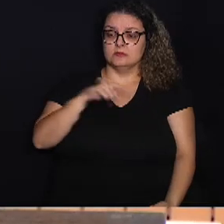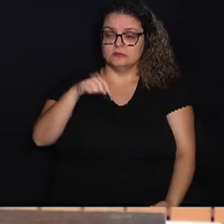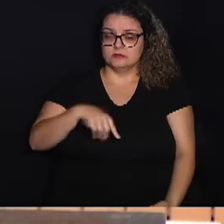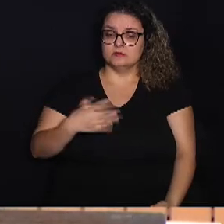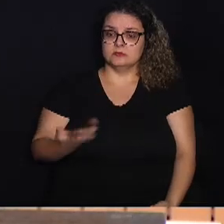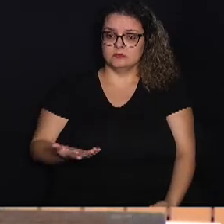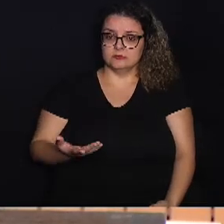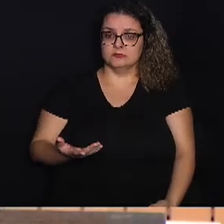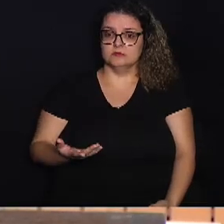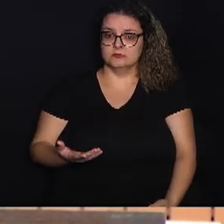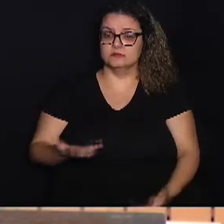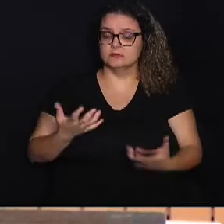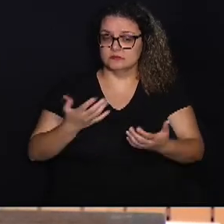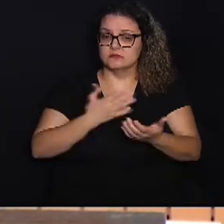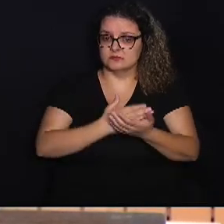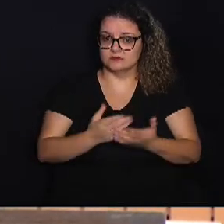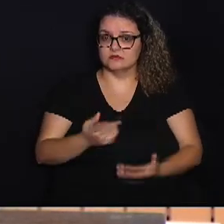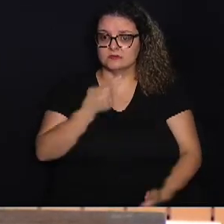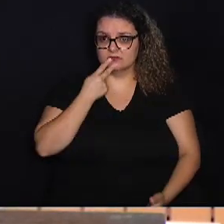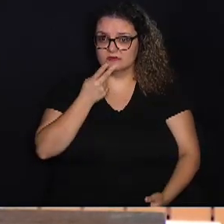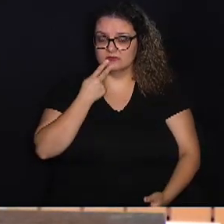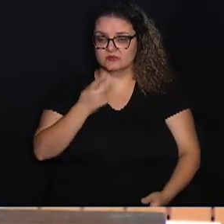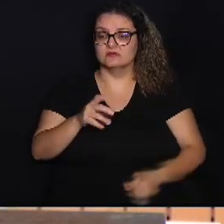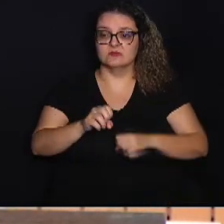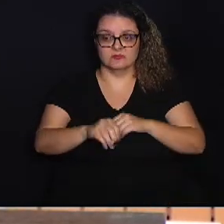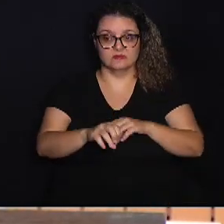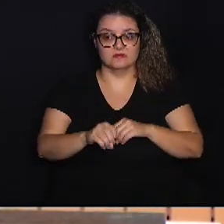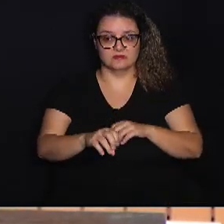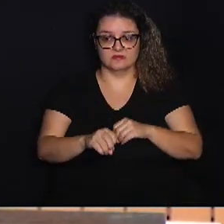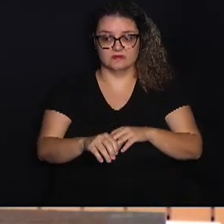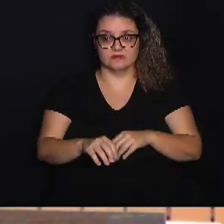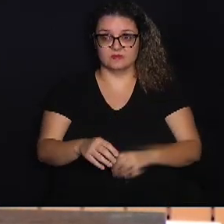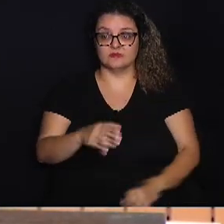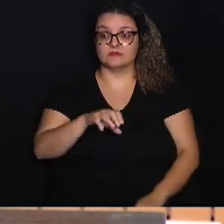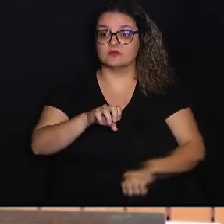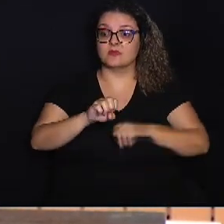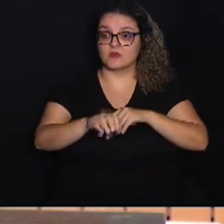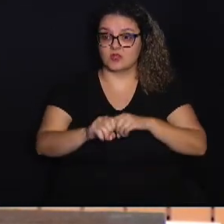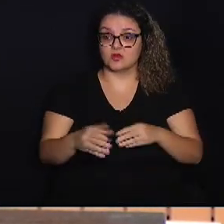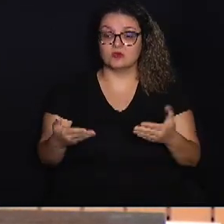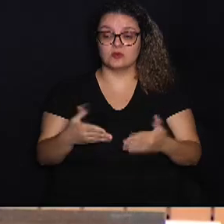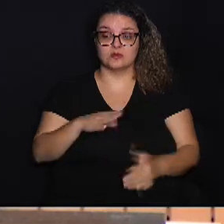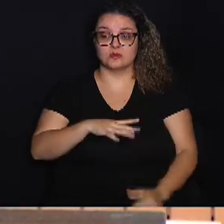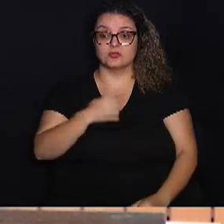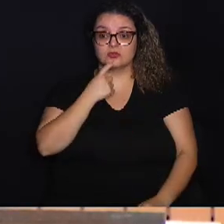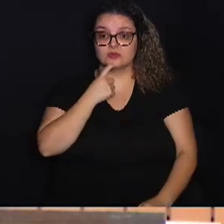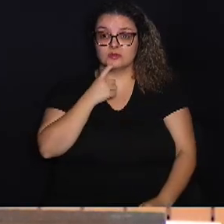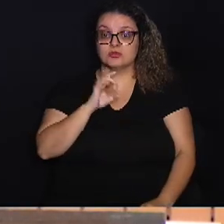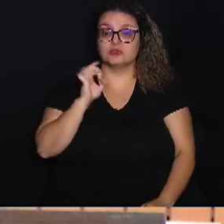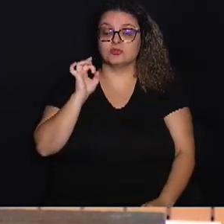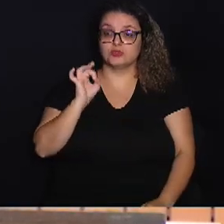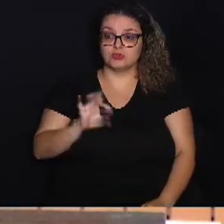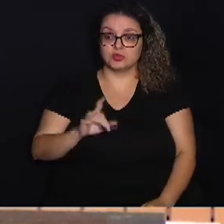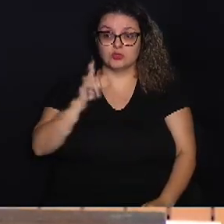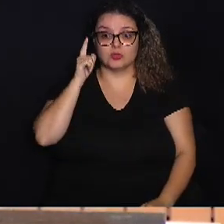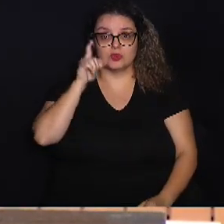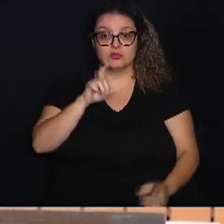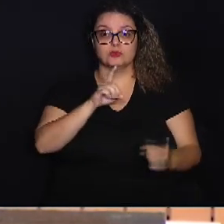Quero iniciar falando sobre a educação a educação hoje na cidade de Campinas só consegue